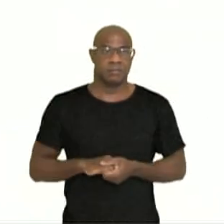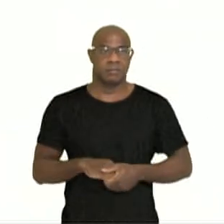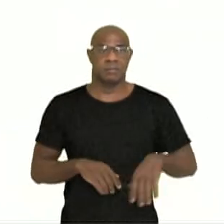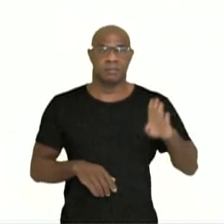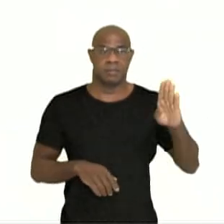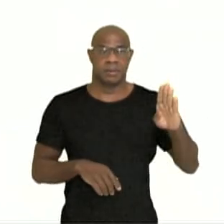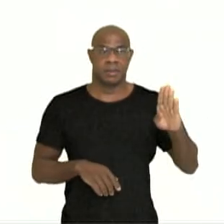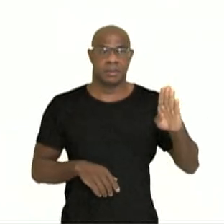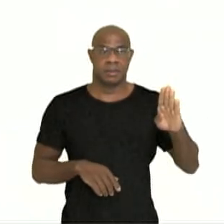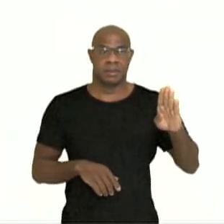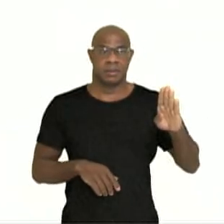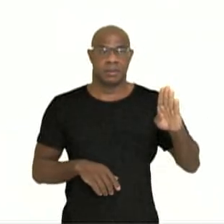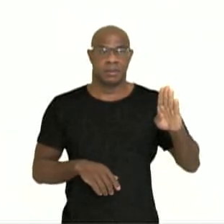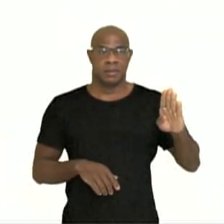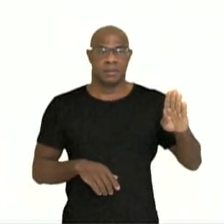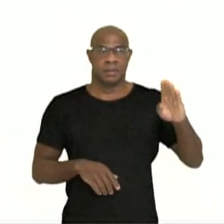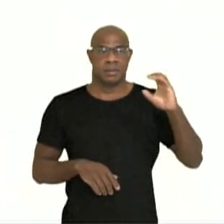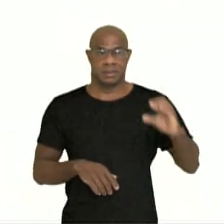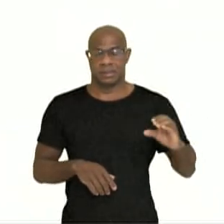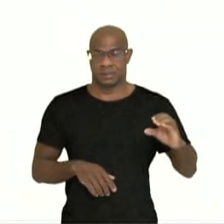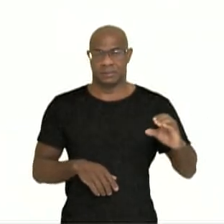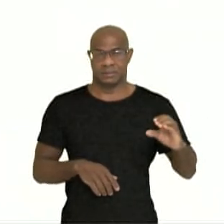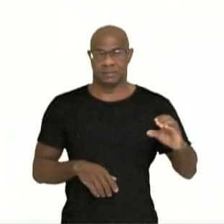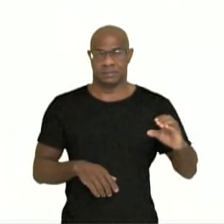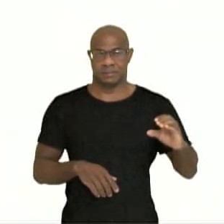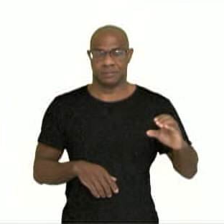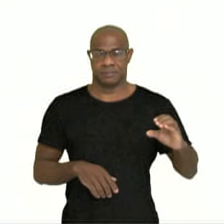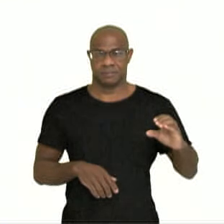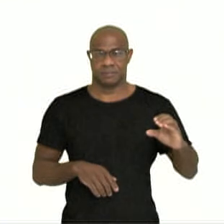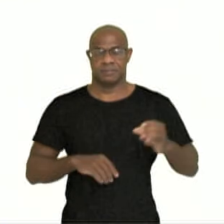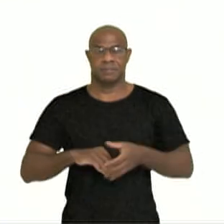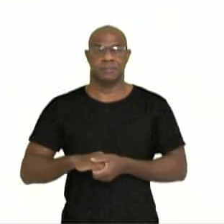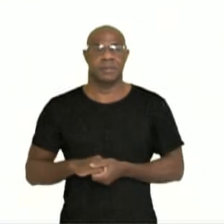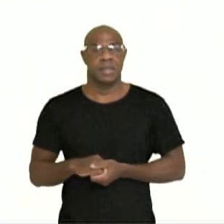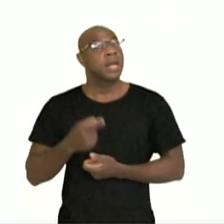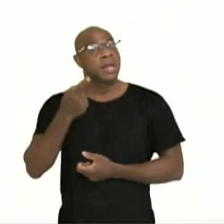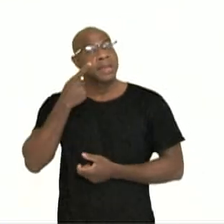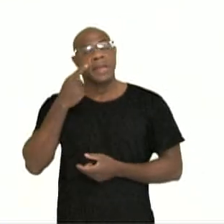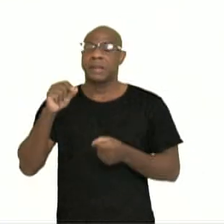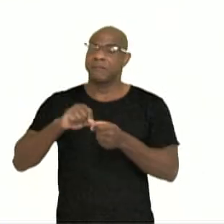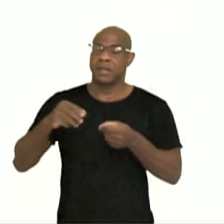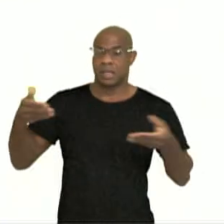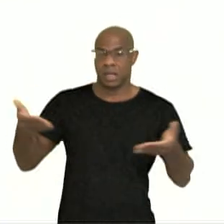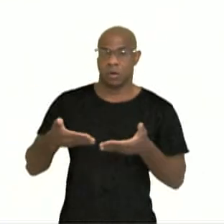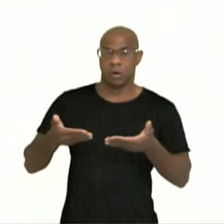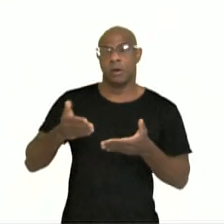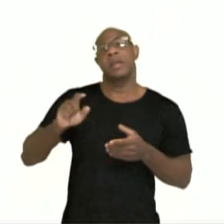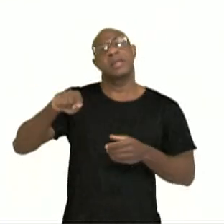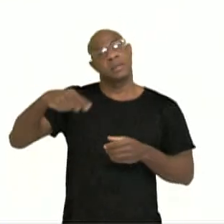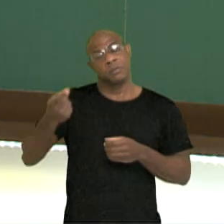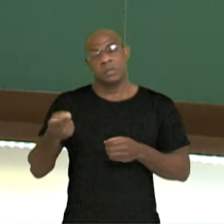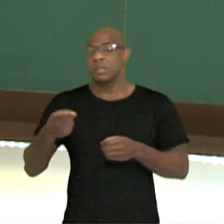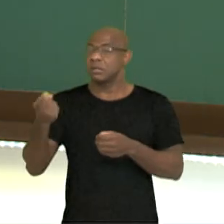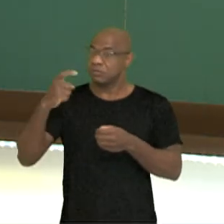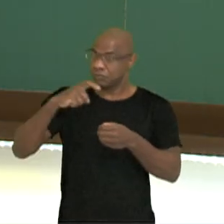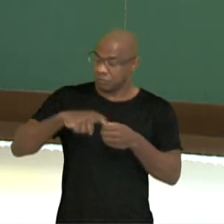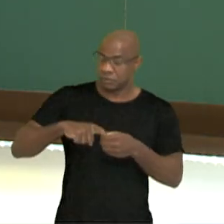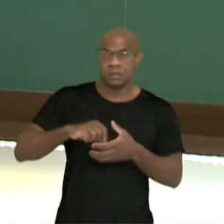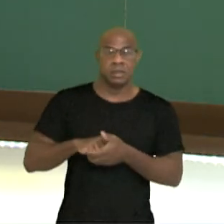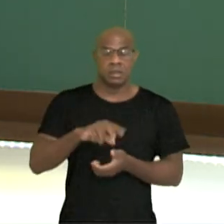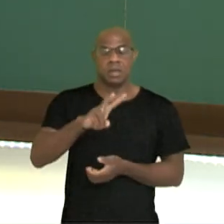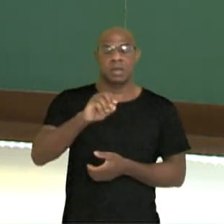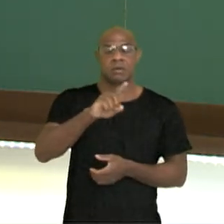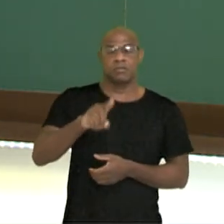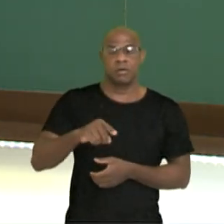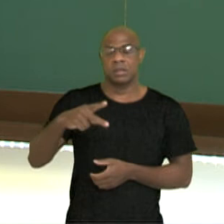of emails. E C. Paul connects all the computers. Lembre-se, pessoal, que a voz passiva